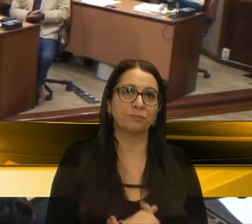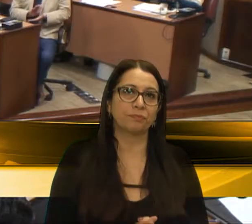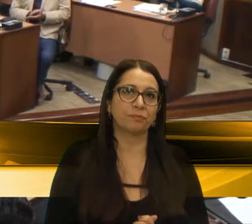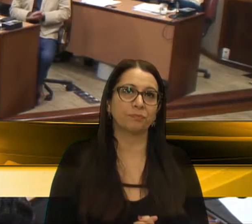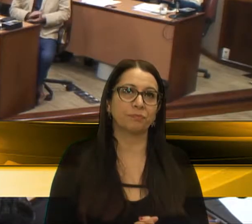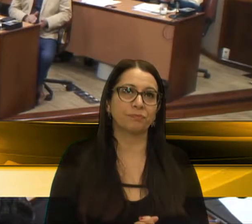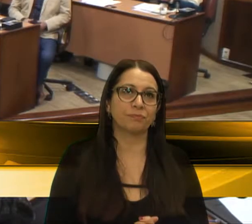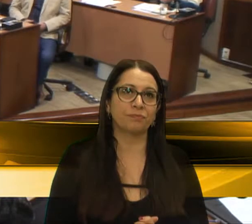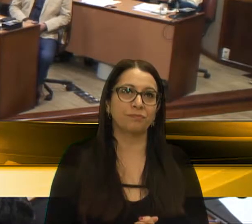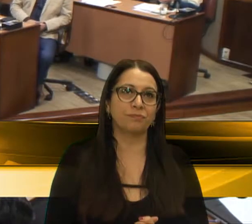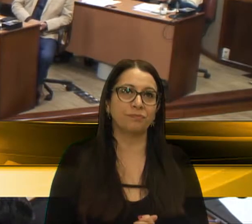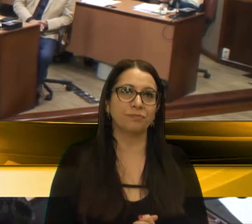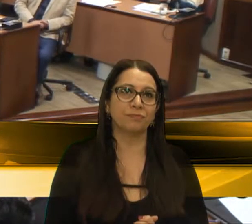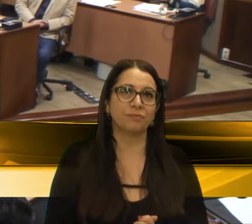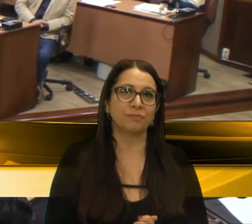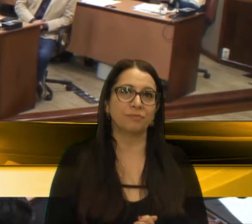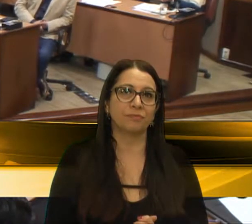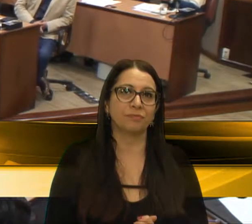Então,